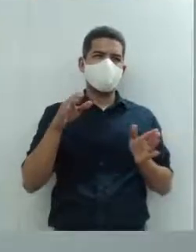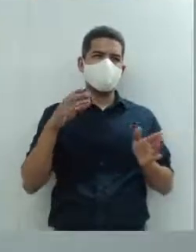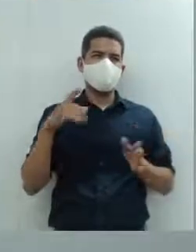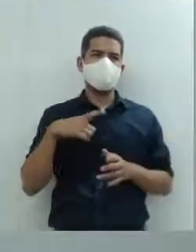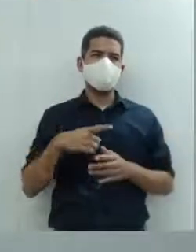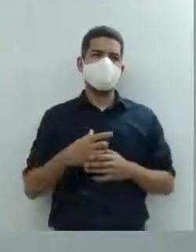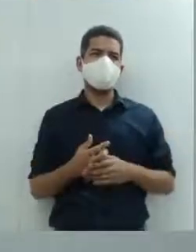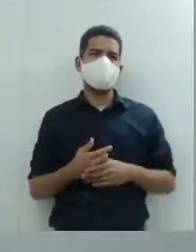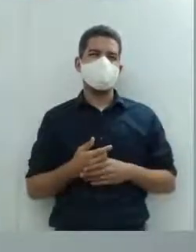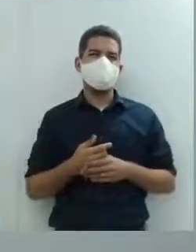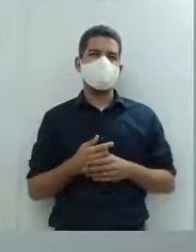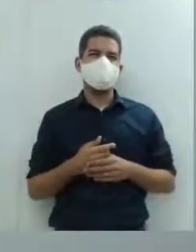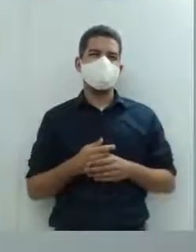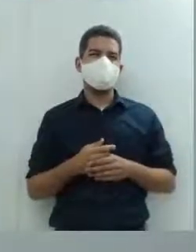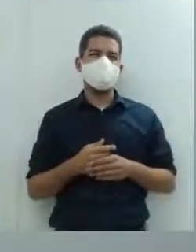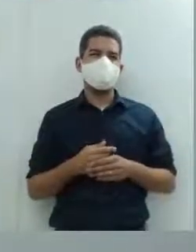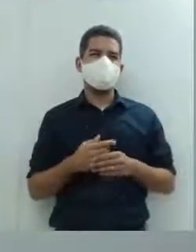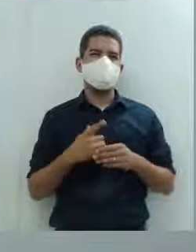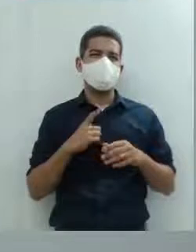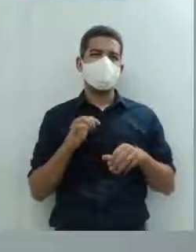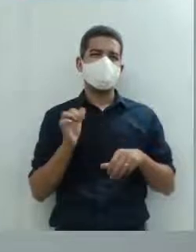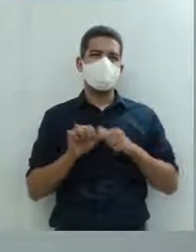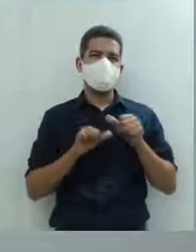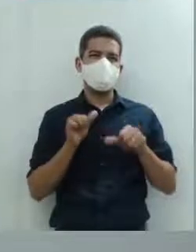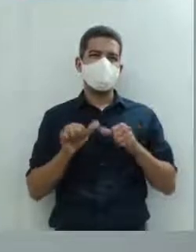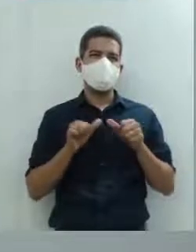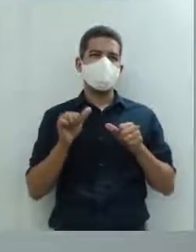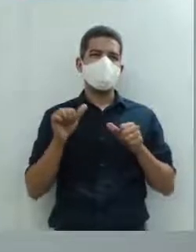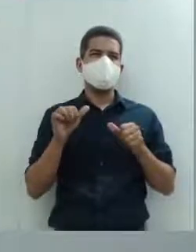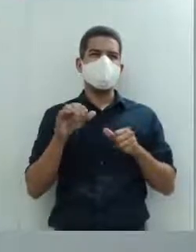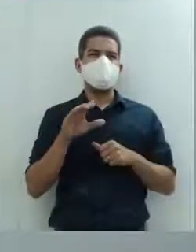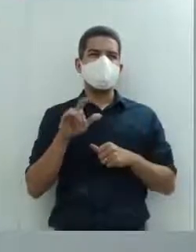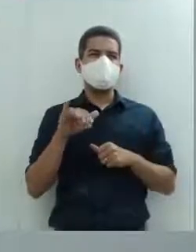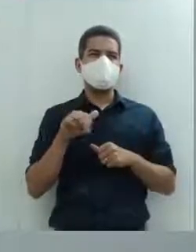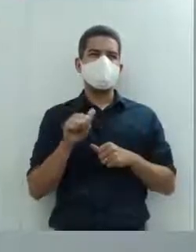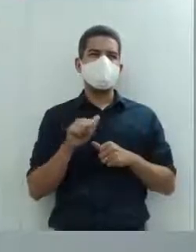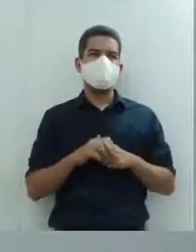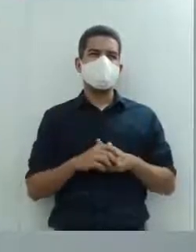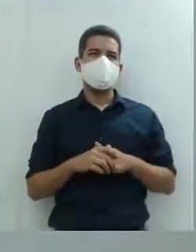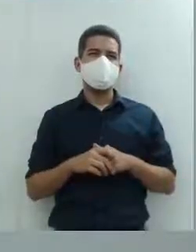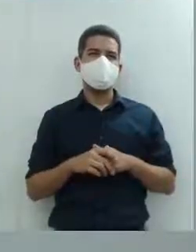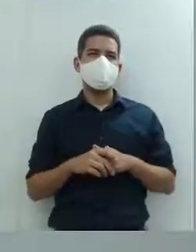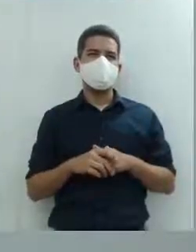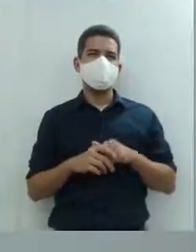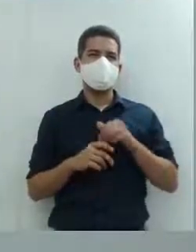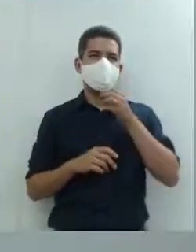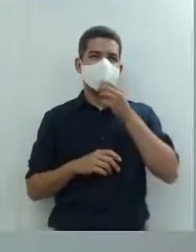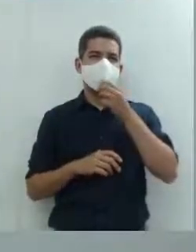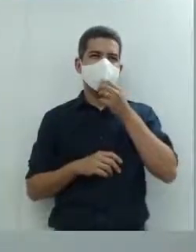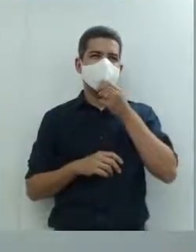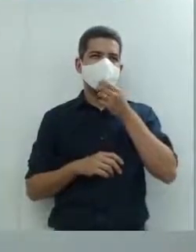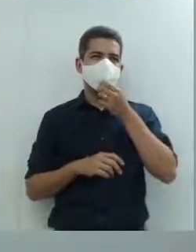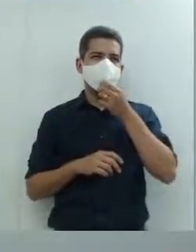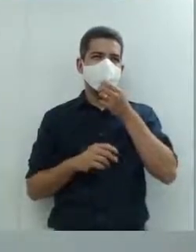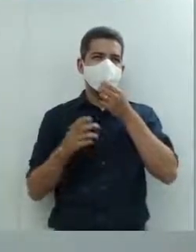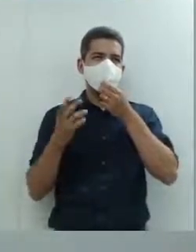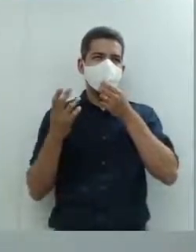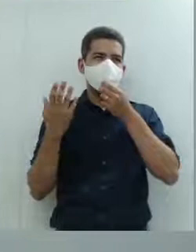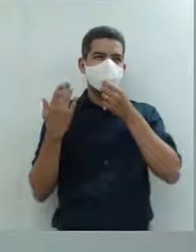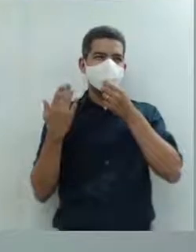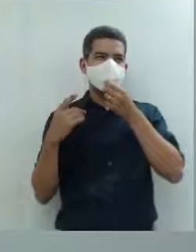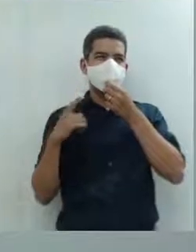zona tropical, né? Então eu tenho essa variação climática só por causa da altitude. Bom, esse monte foi famoso aí